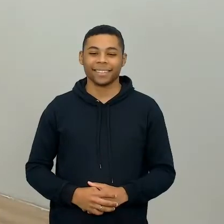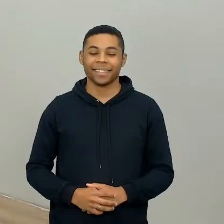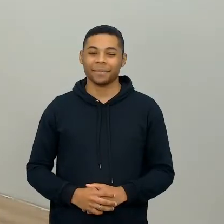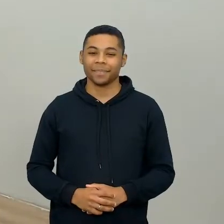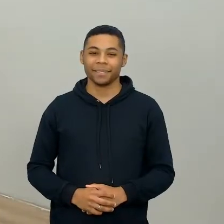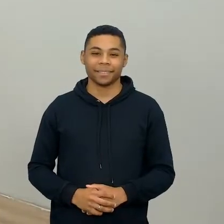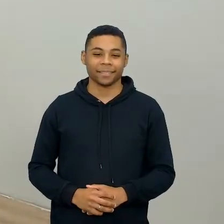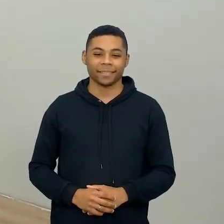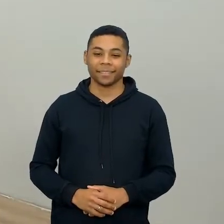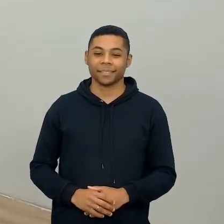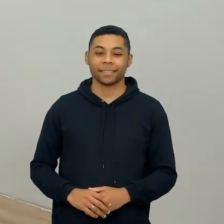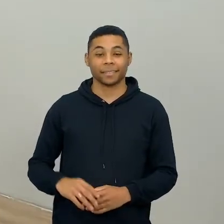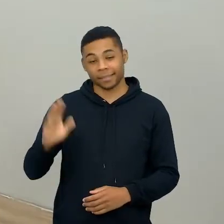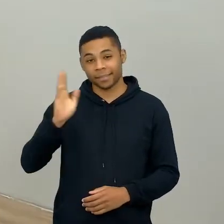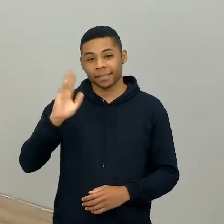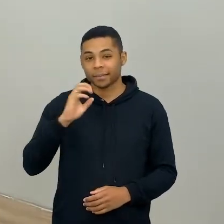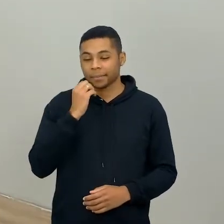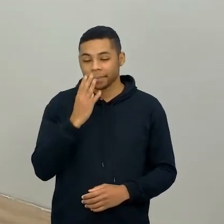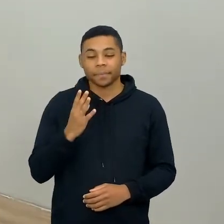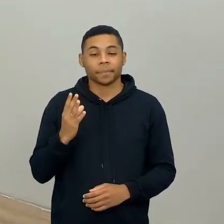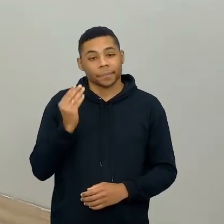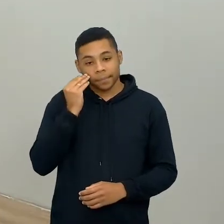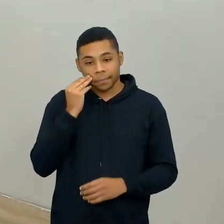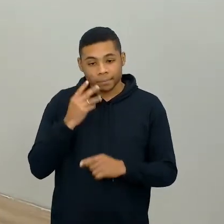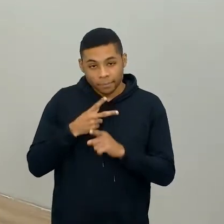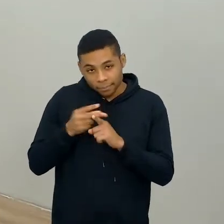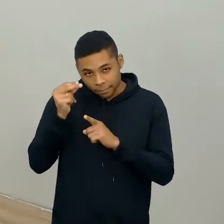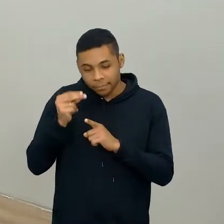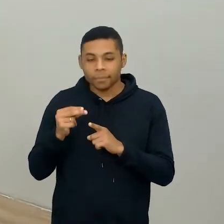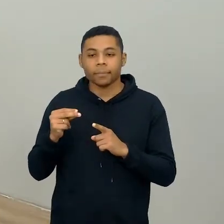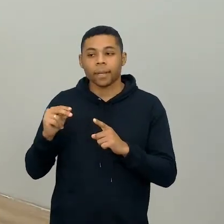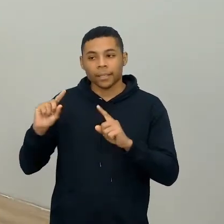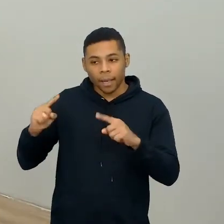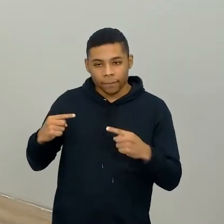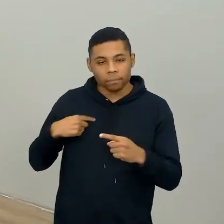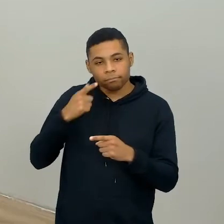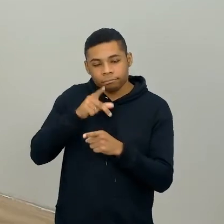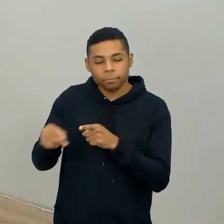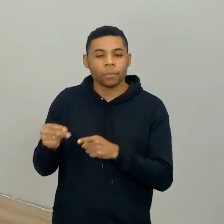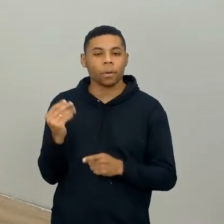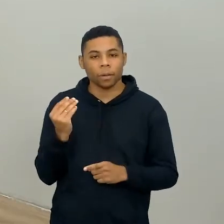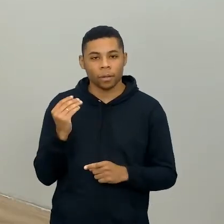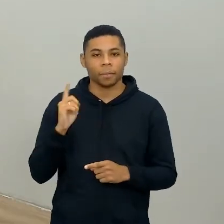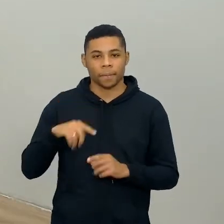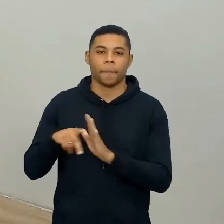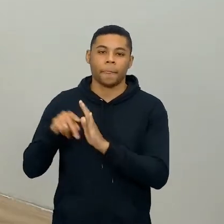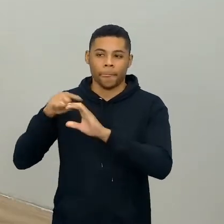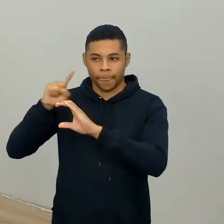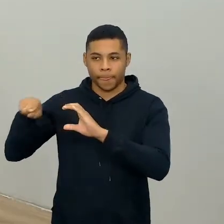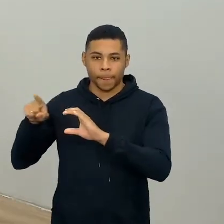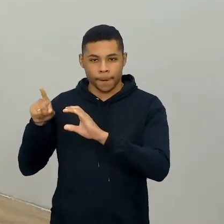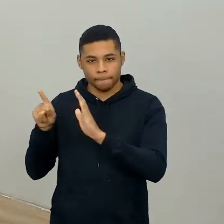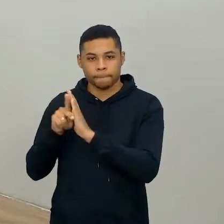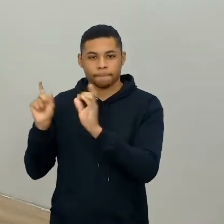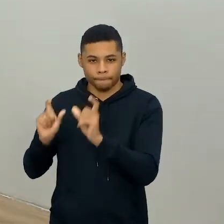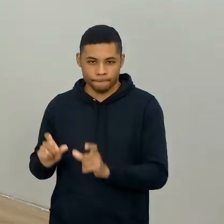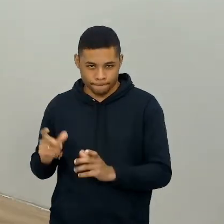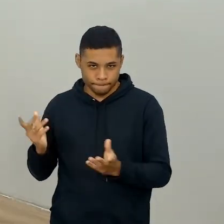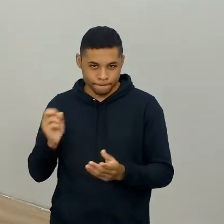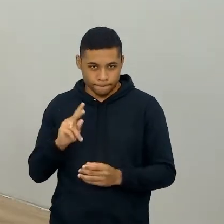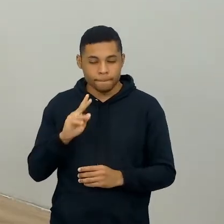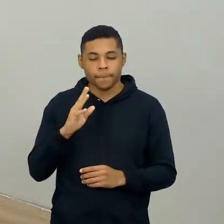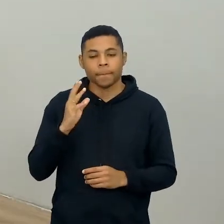Olá, superar desafios é de humanas. Tudo bem com vocês? Sejam todos muito bem-vindos. Pode ser